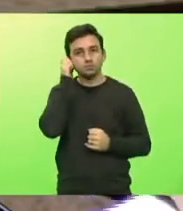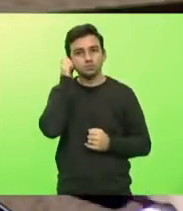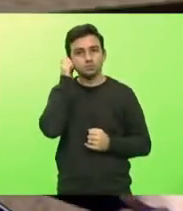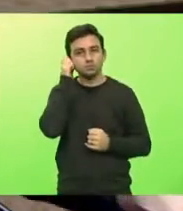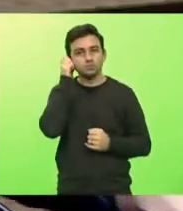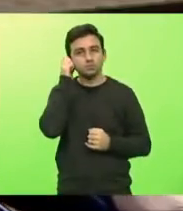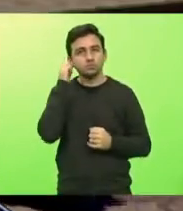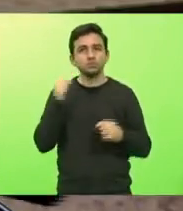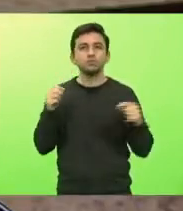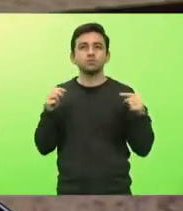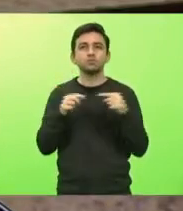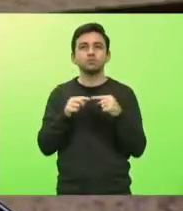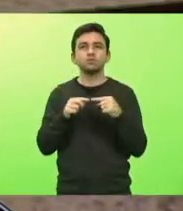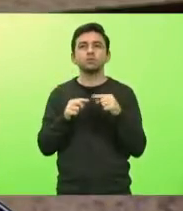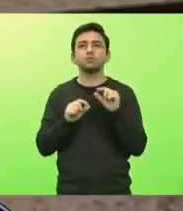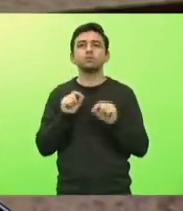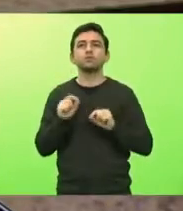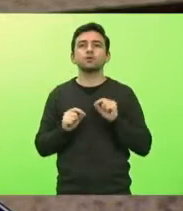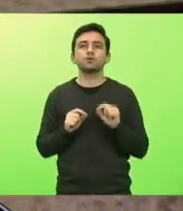referente a